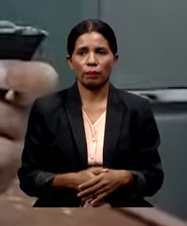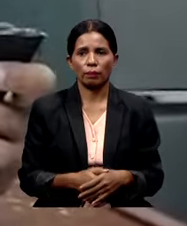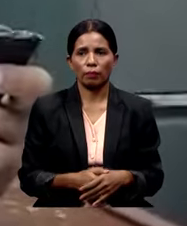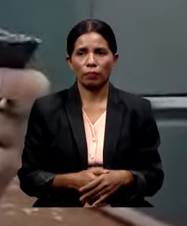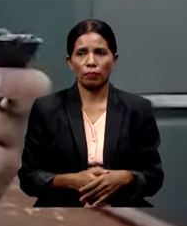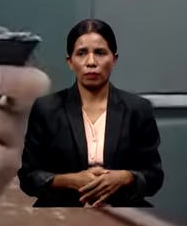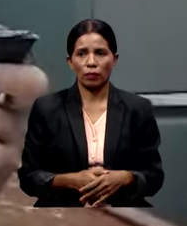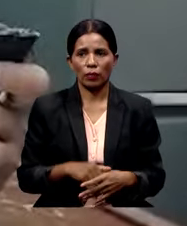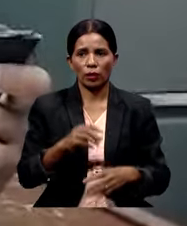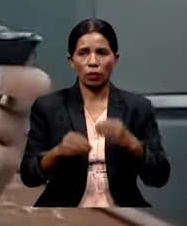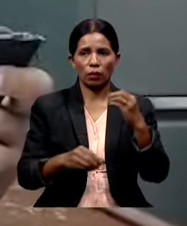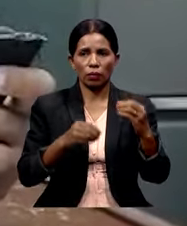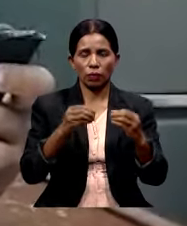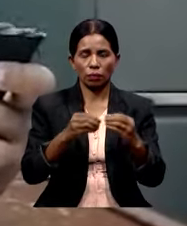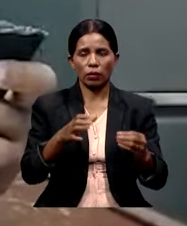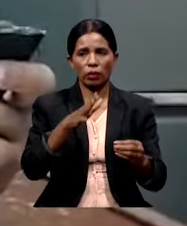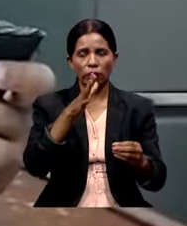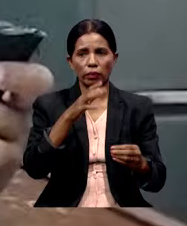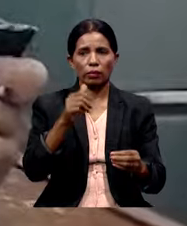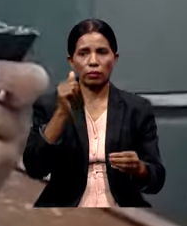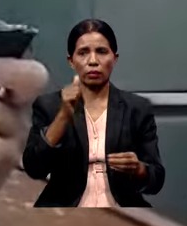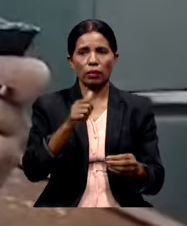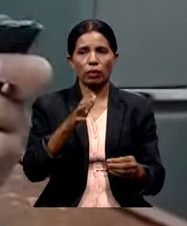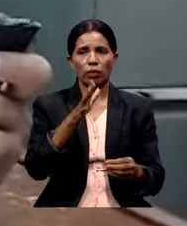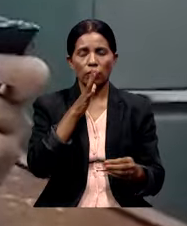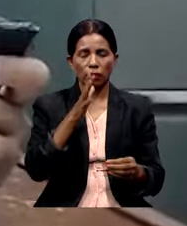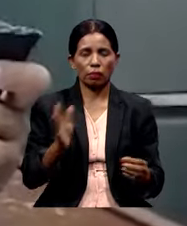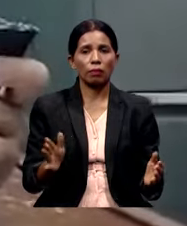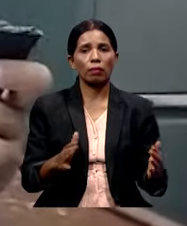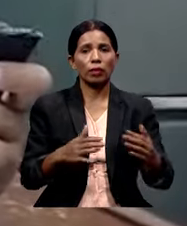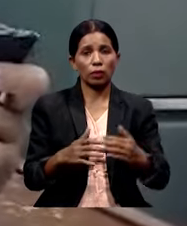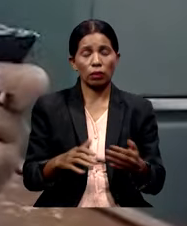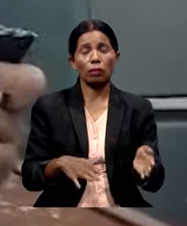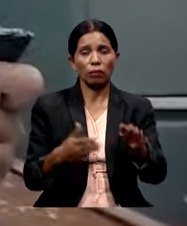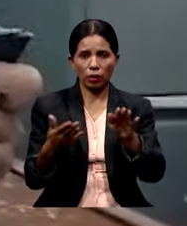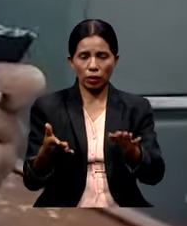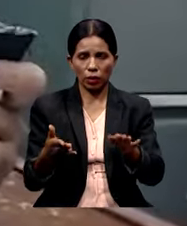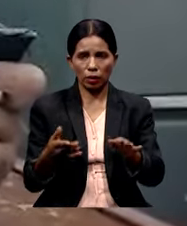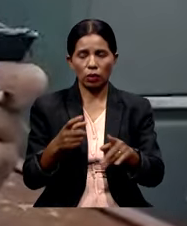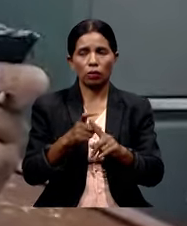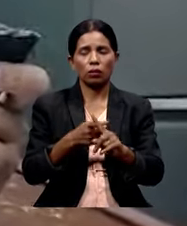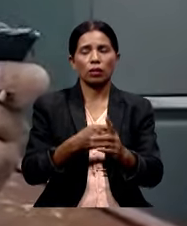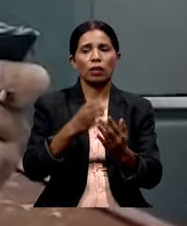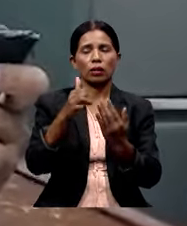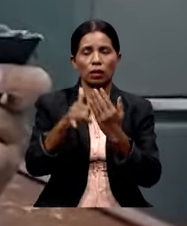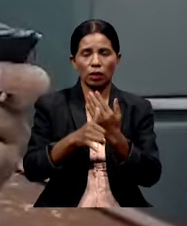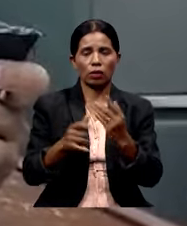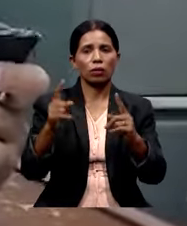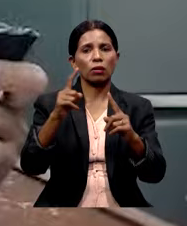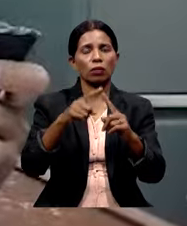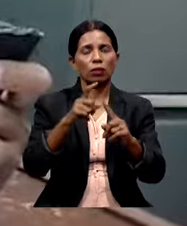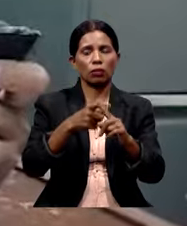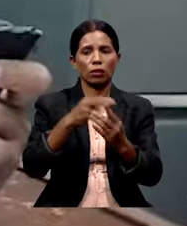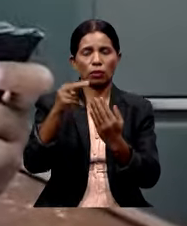kona ba relasion o inang isiro inang bebe mate relasion o isiro iha husi janeiro to o novembro iha main